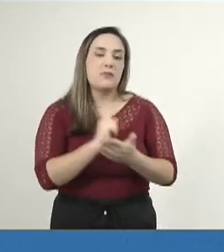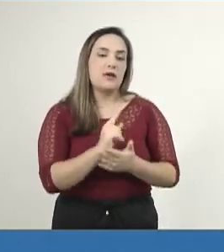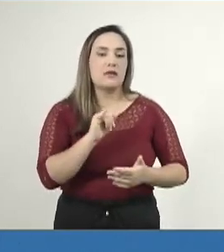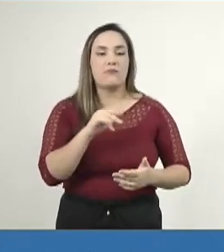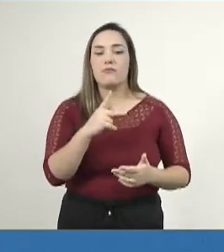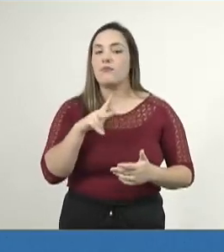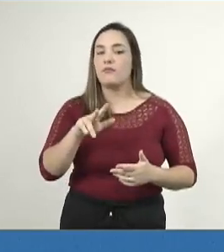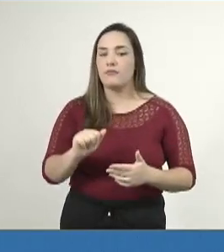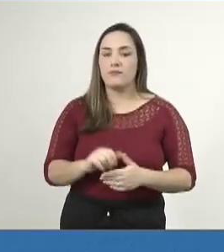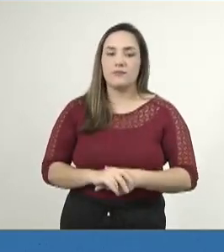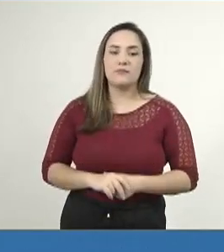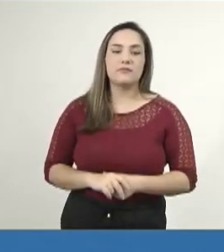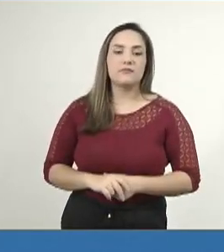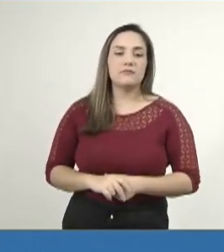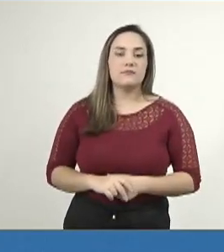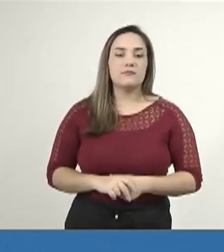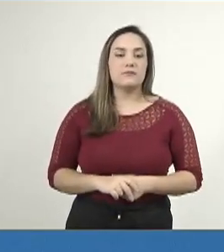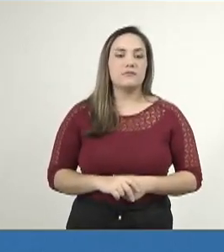Federação.